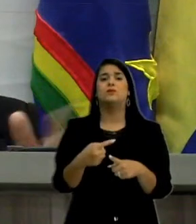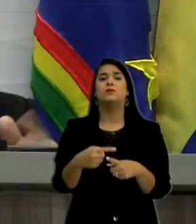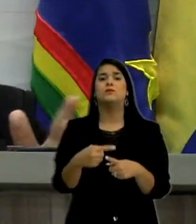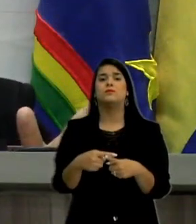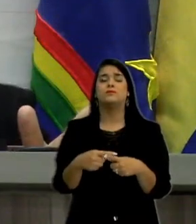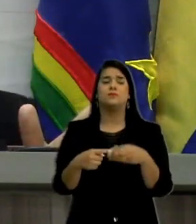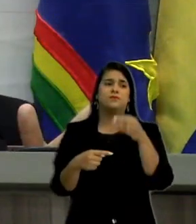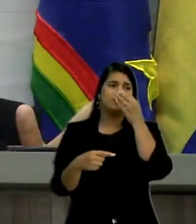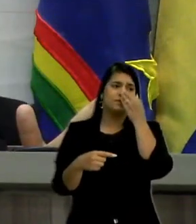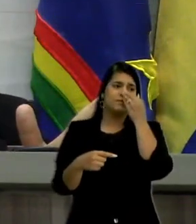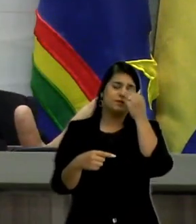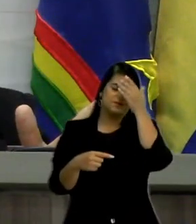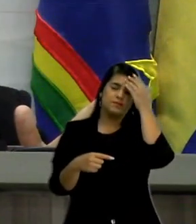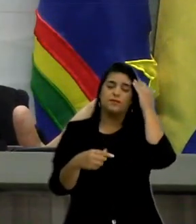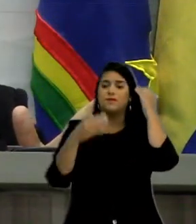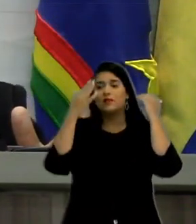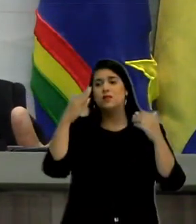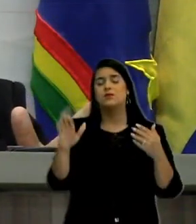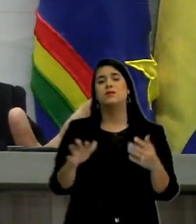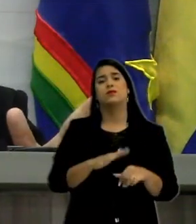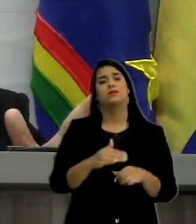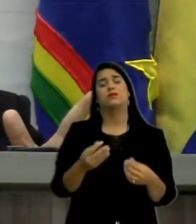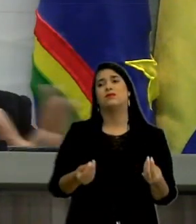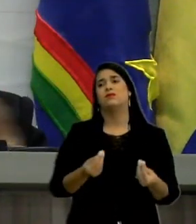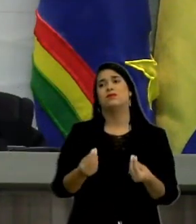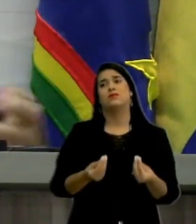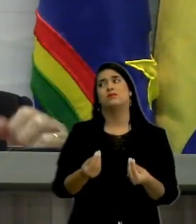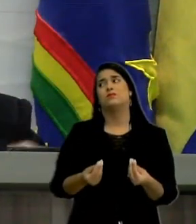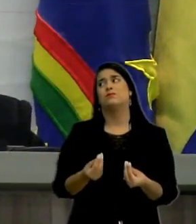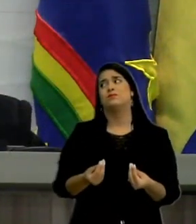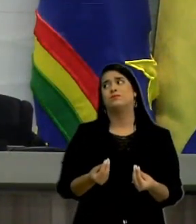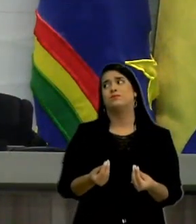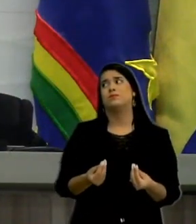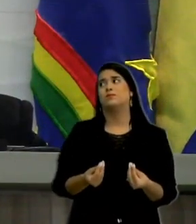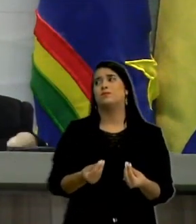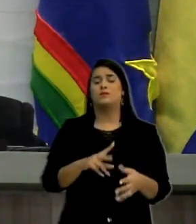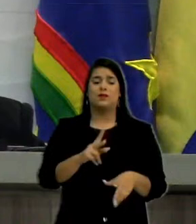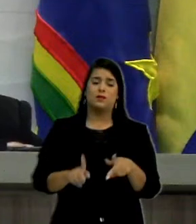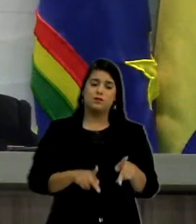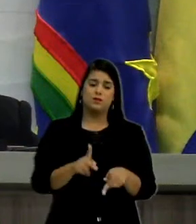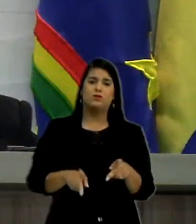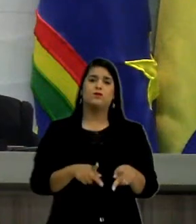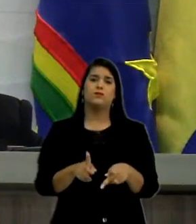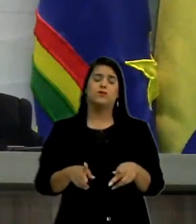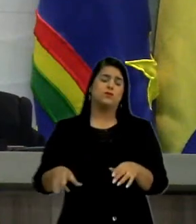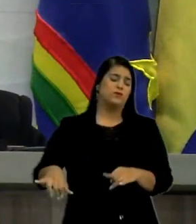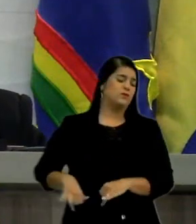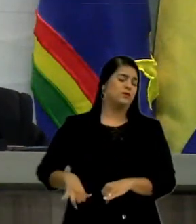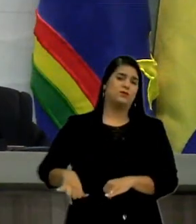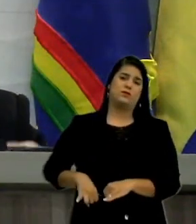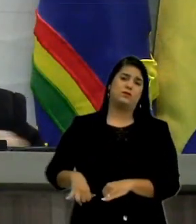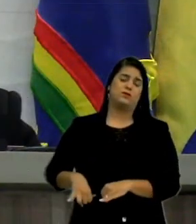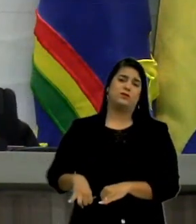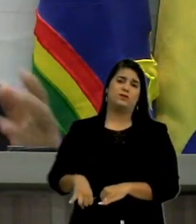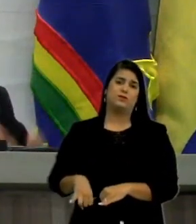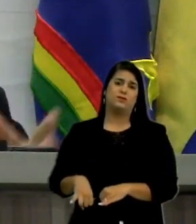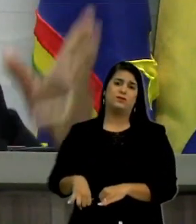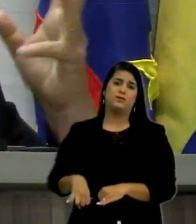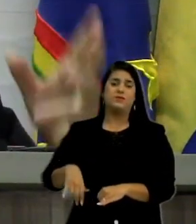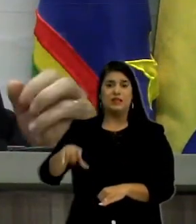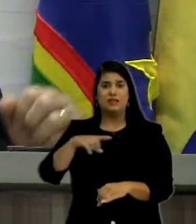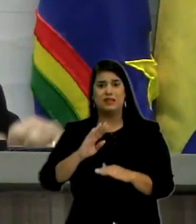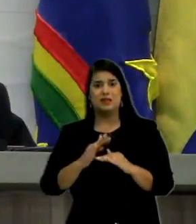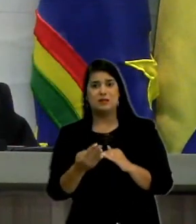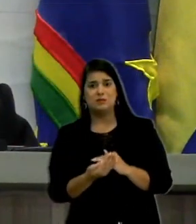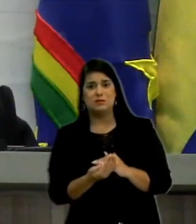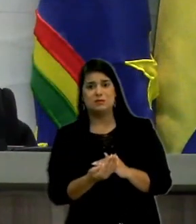a gente não tem nem a quem recorrer mais. E toda a nossa população vem num sofrimento terrível, porque tem bairro com